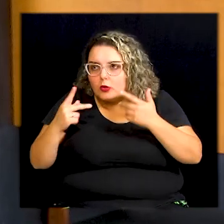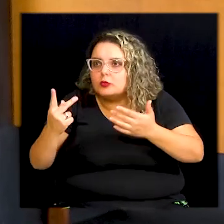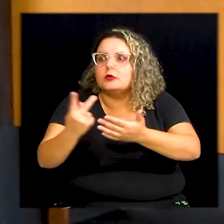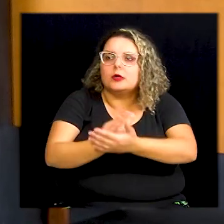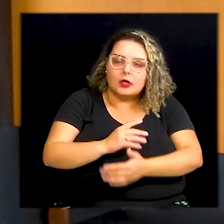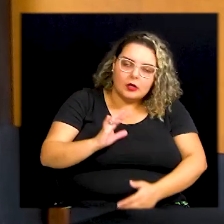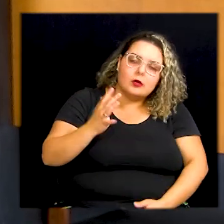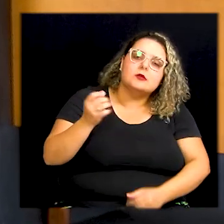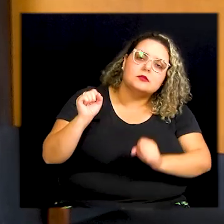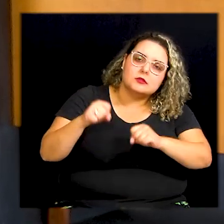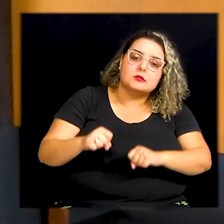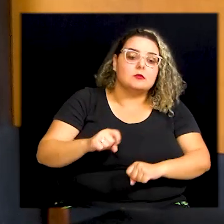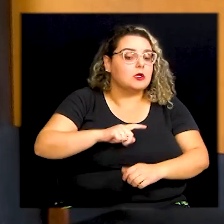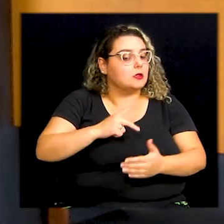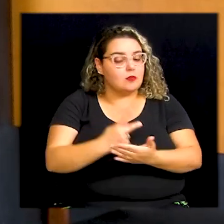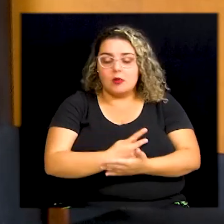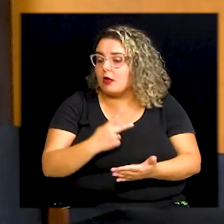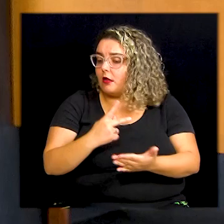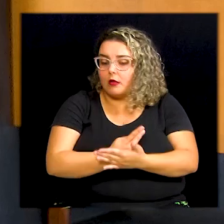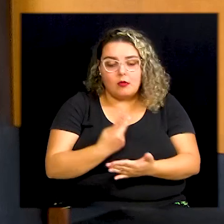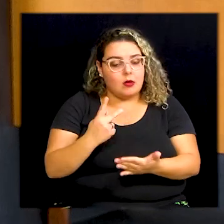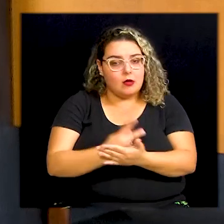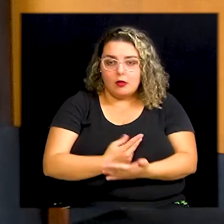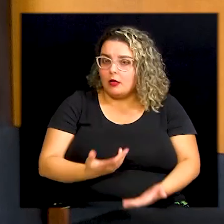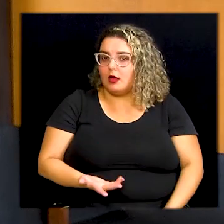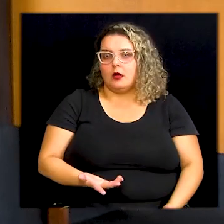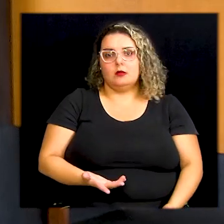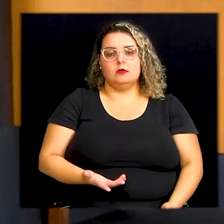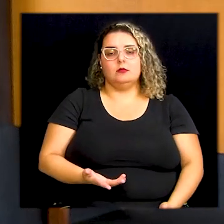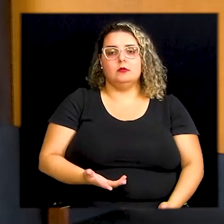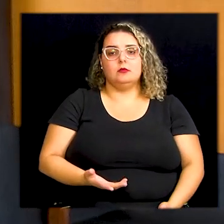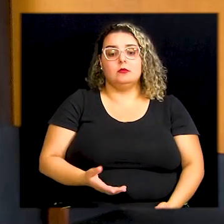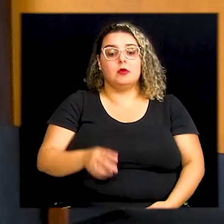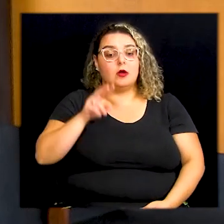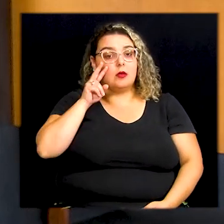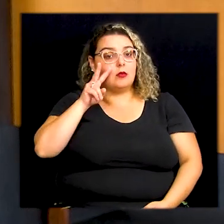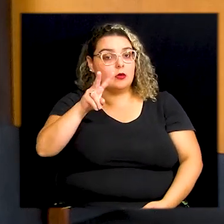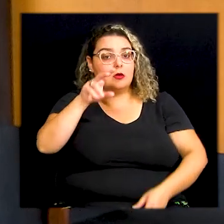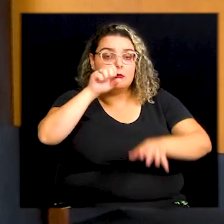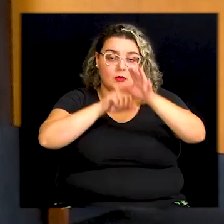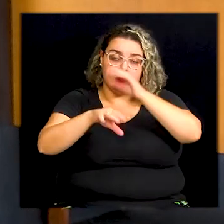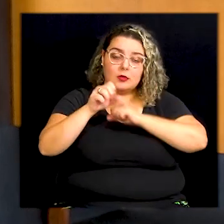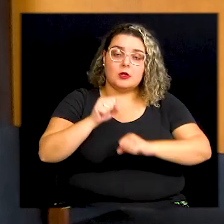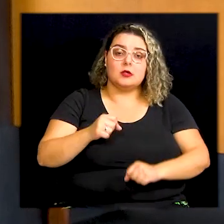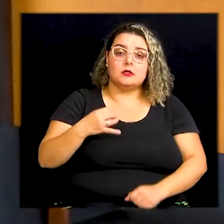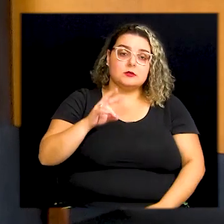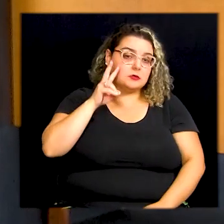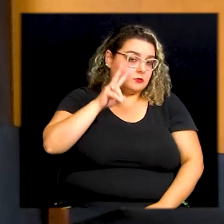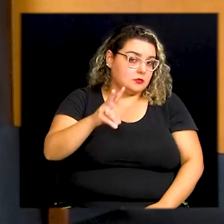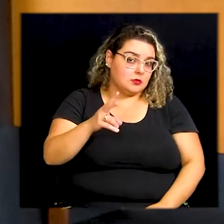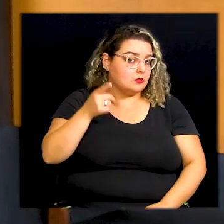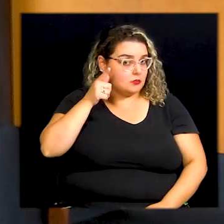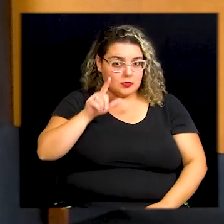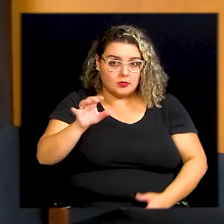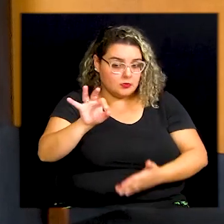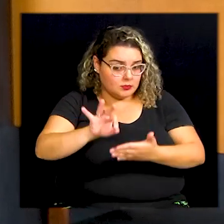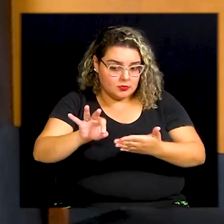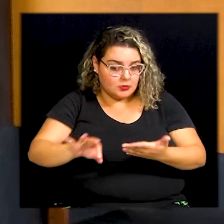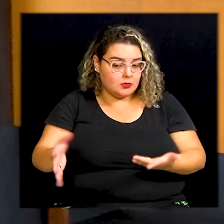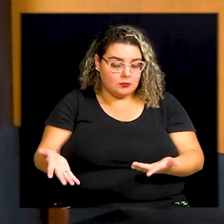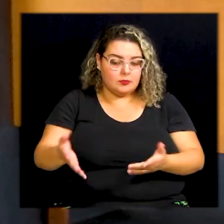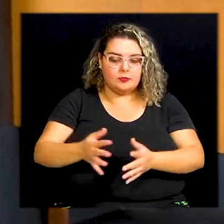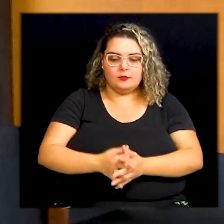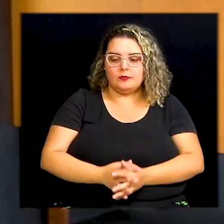mas isso aí basta a gente olhar para aprender, né? Se a gente não vê, a gente não vai consertar.